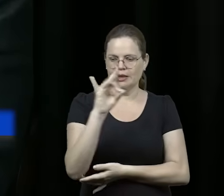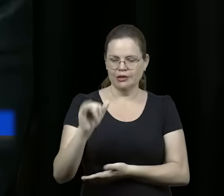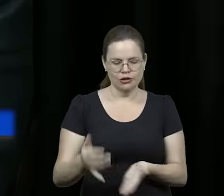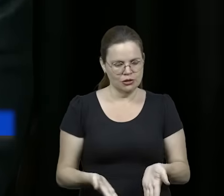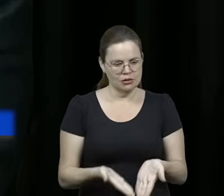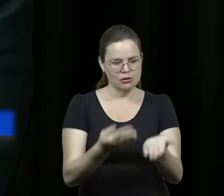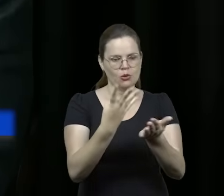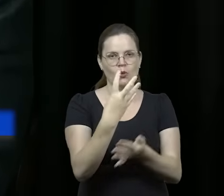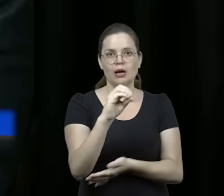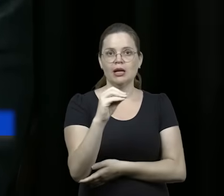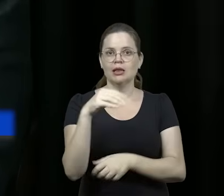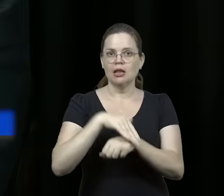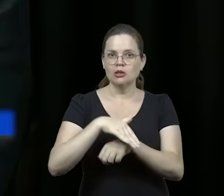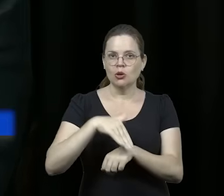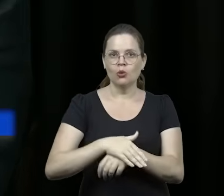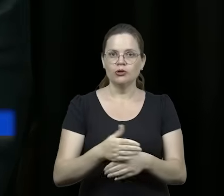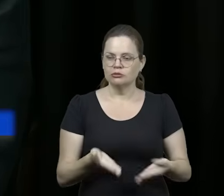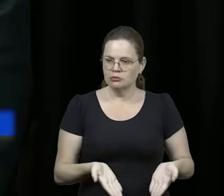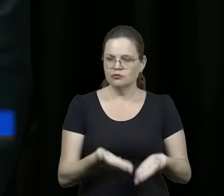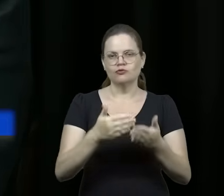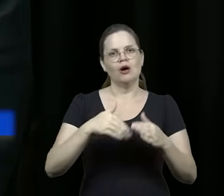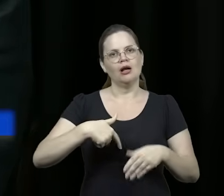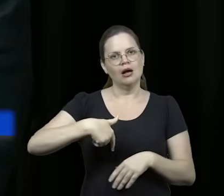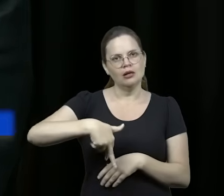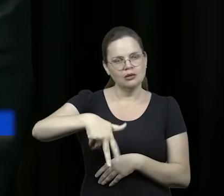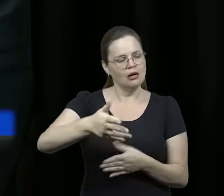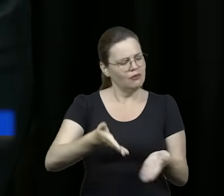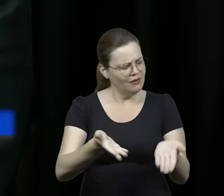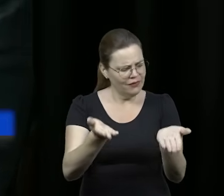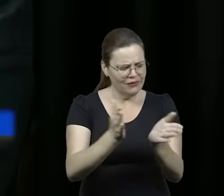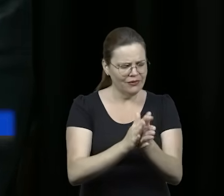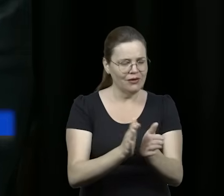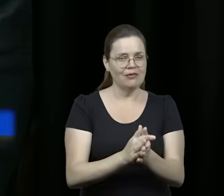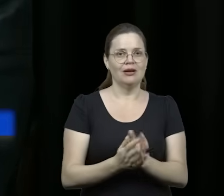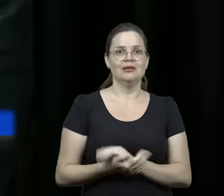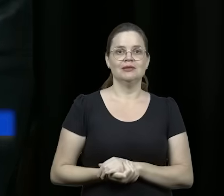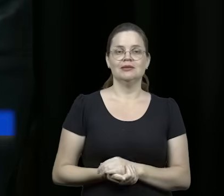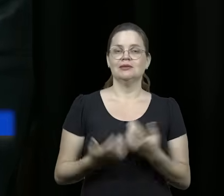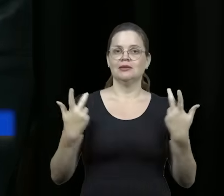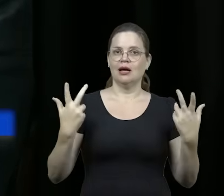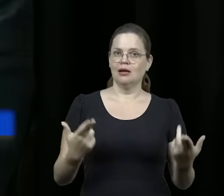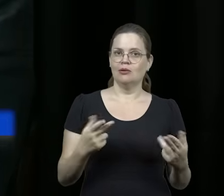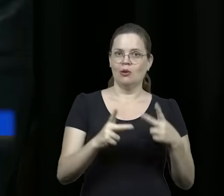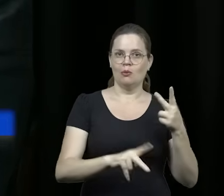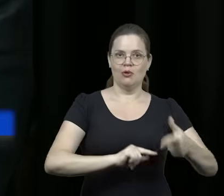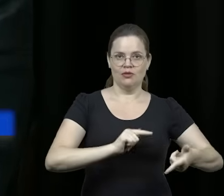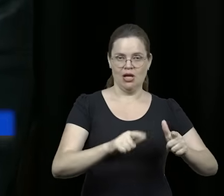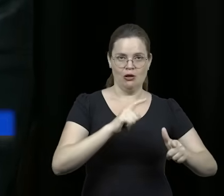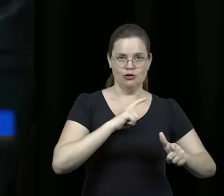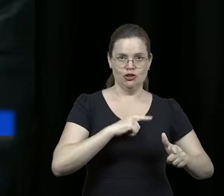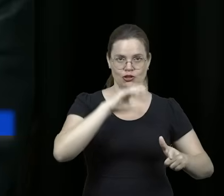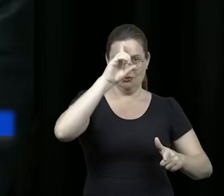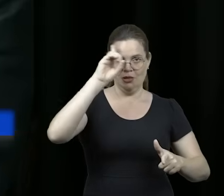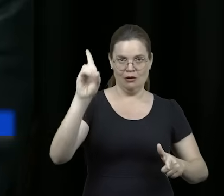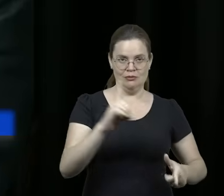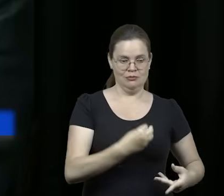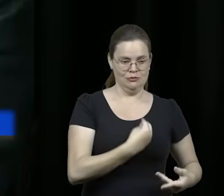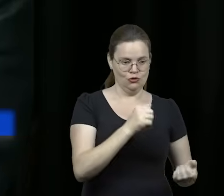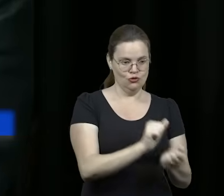alimento. Então, o abrigo andava com Israel. Nosso descanso, a palavra fala, não é